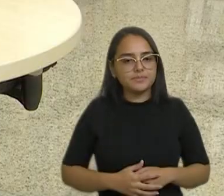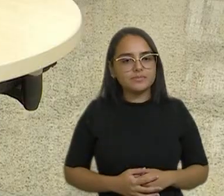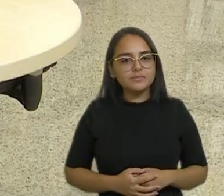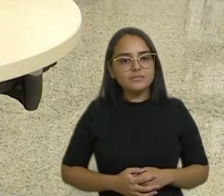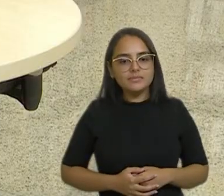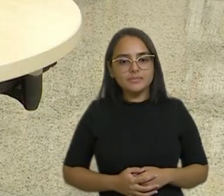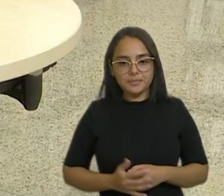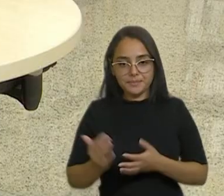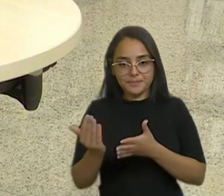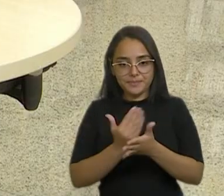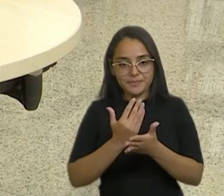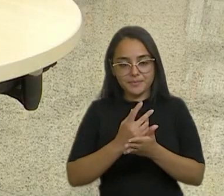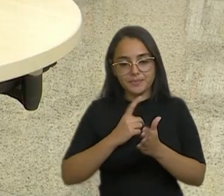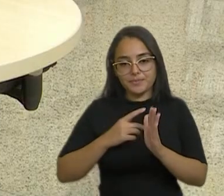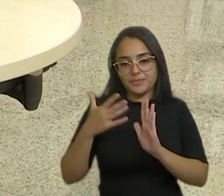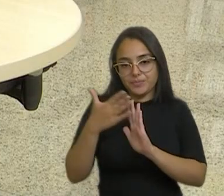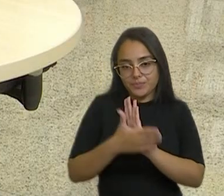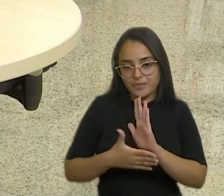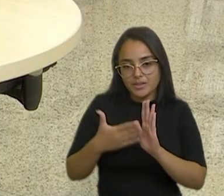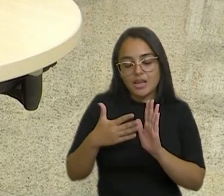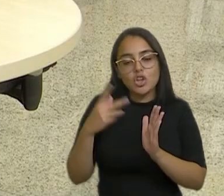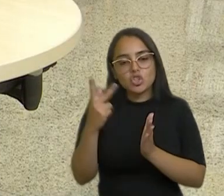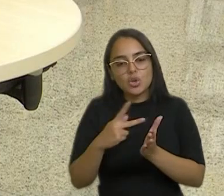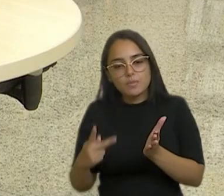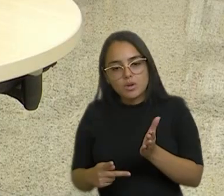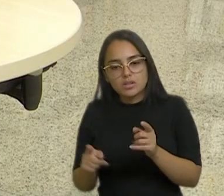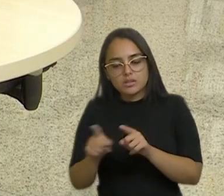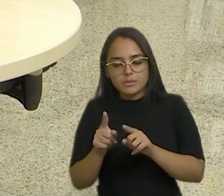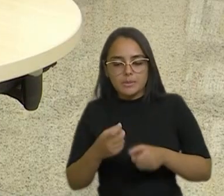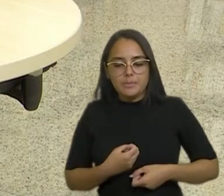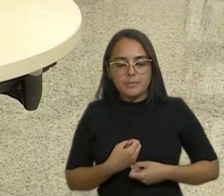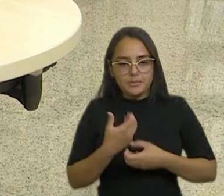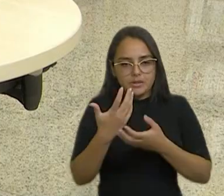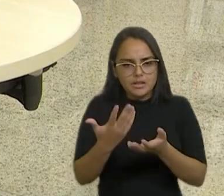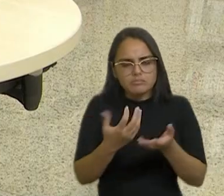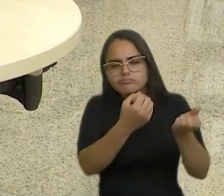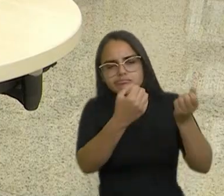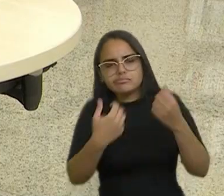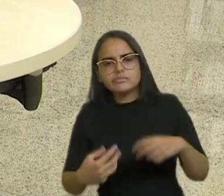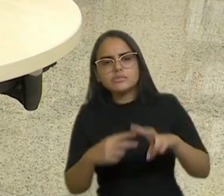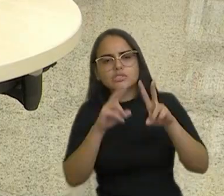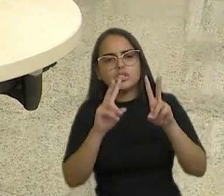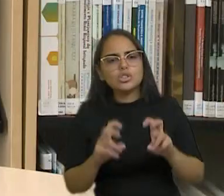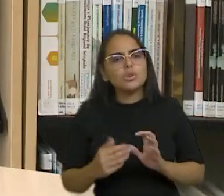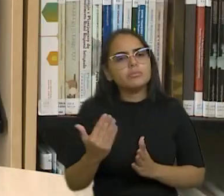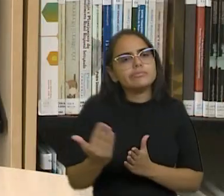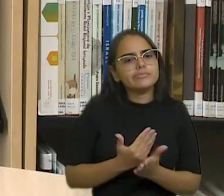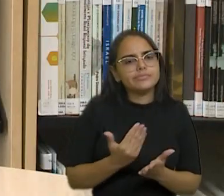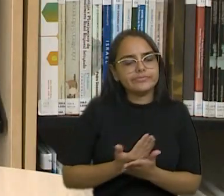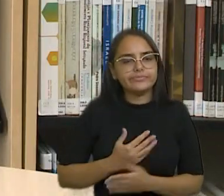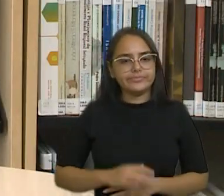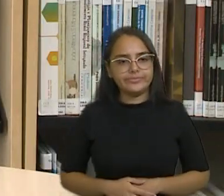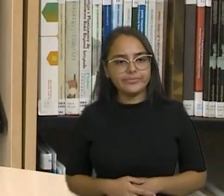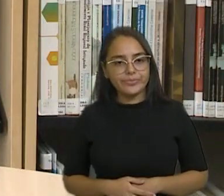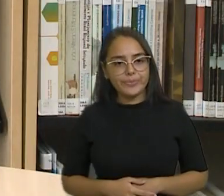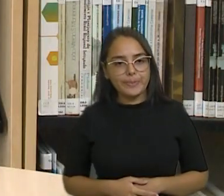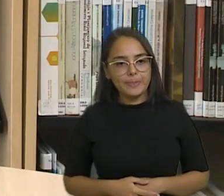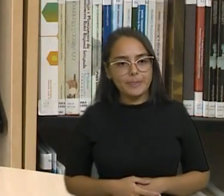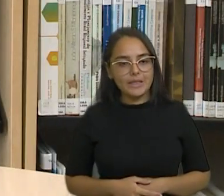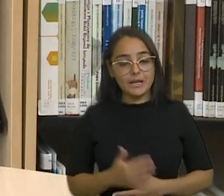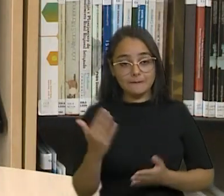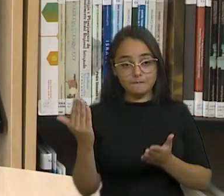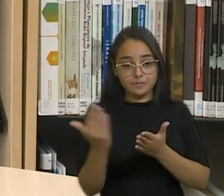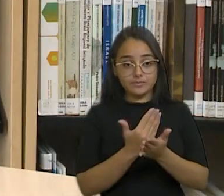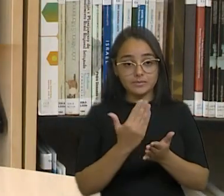O livro traz textos em prosa e poesia, né? Fala um pouco o que é que o livro traz. O livro, ele